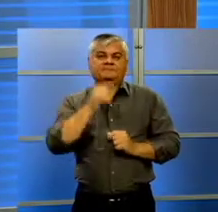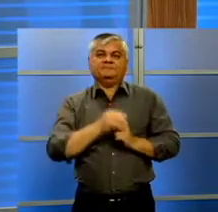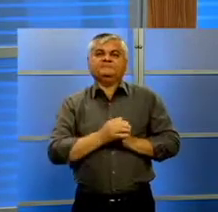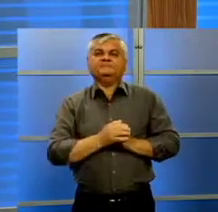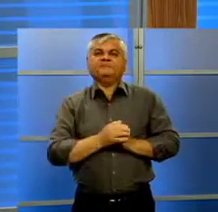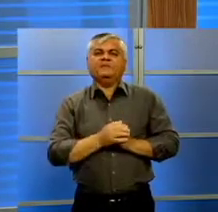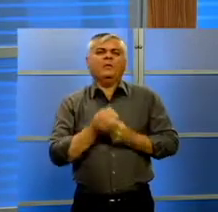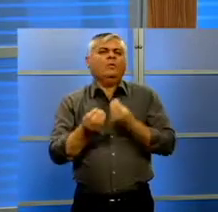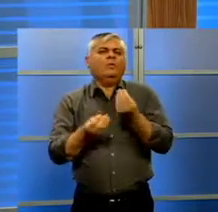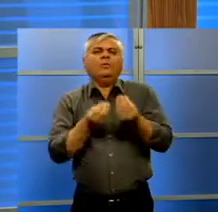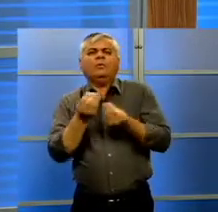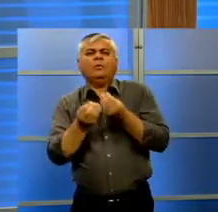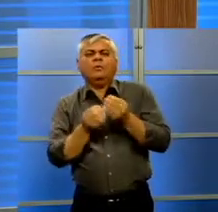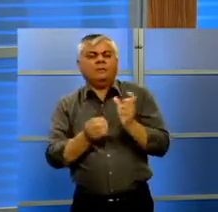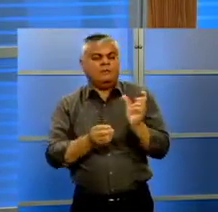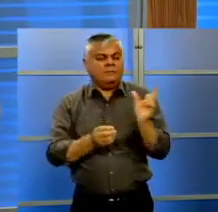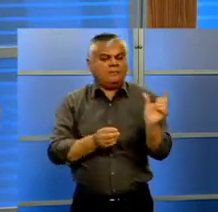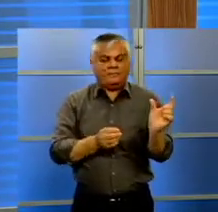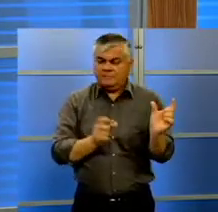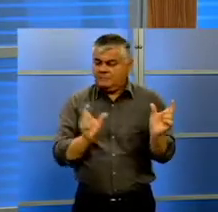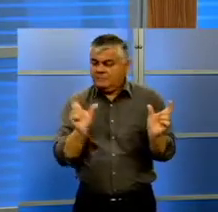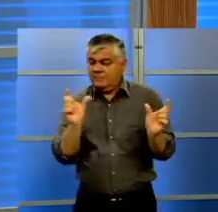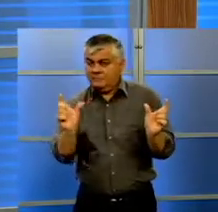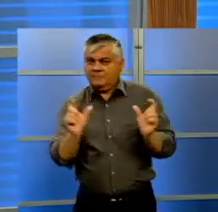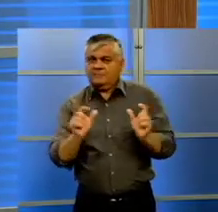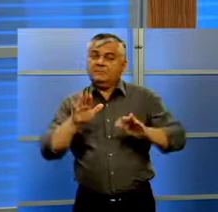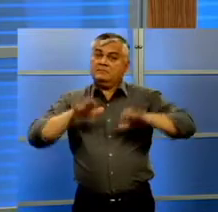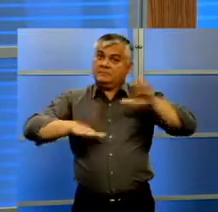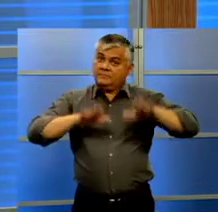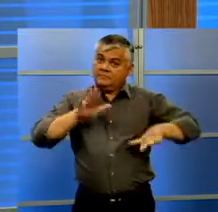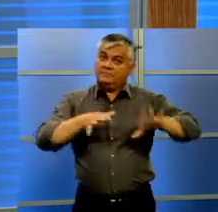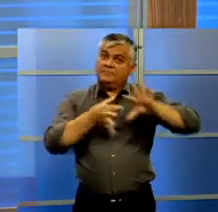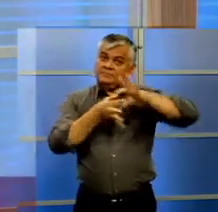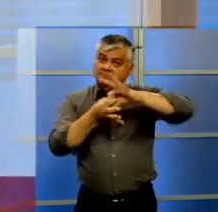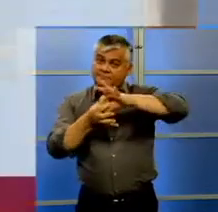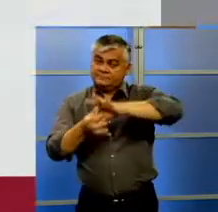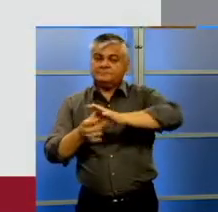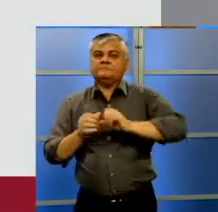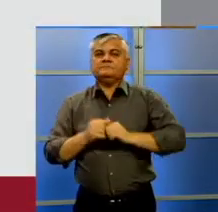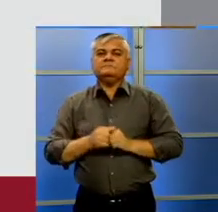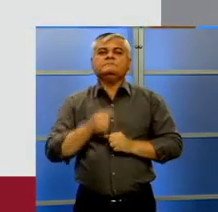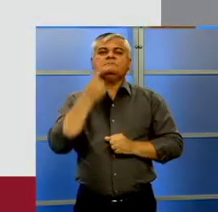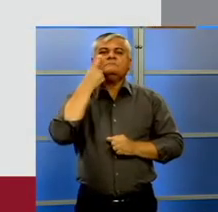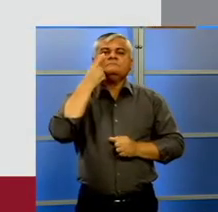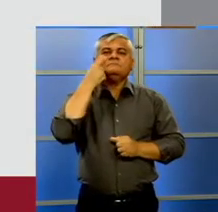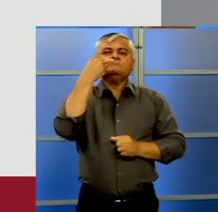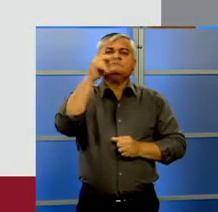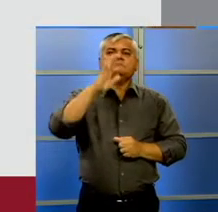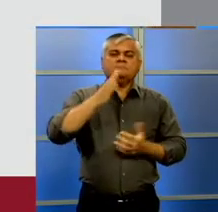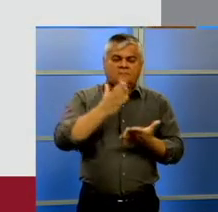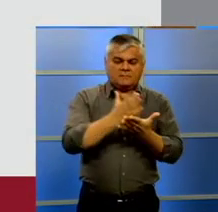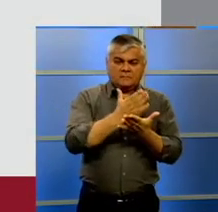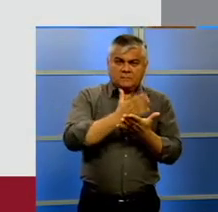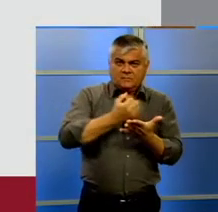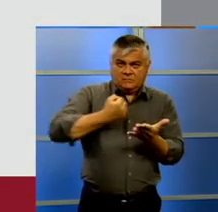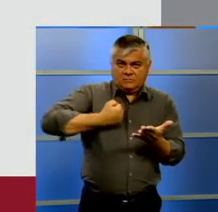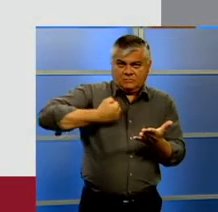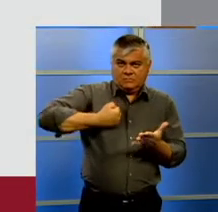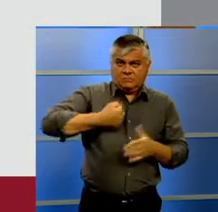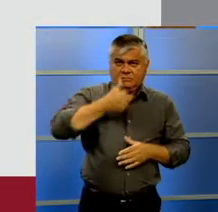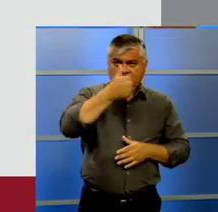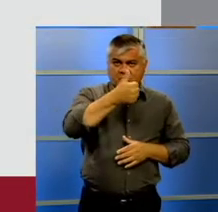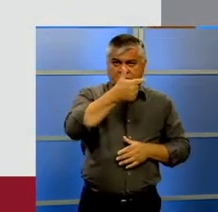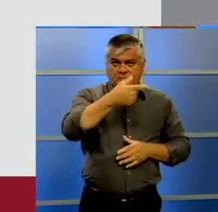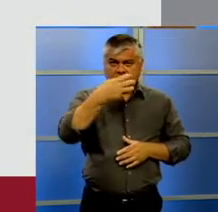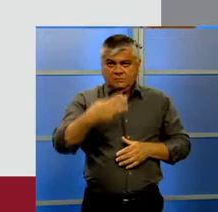e ver as possibilidades de sinalização, dependendo sempre do contexto que é utilizado. Veja lá nas páginas 123, 124